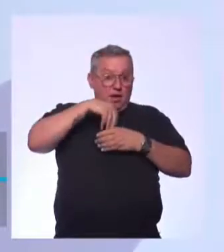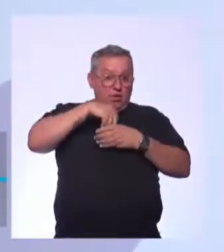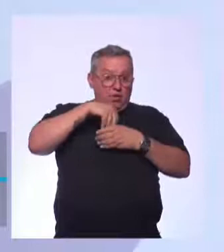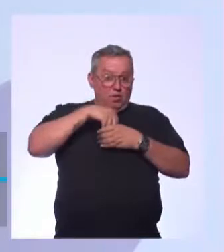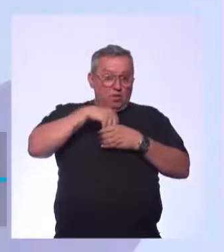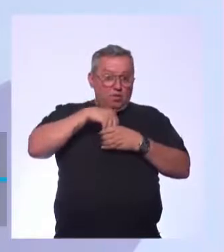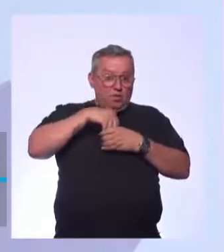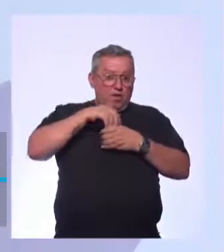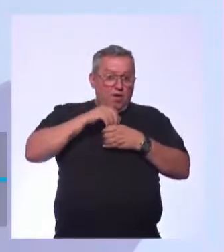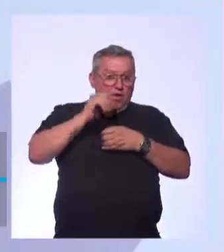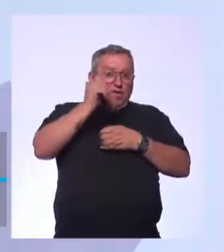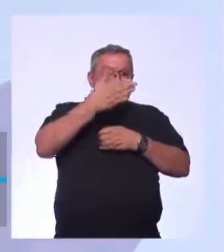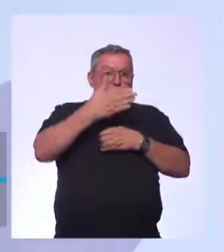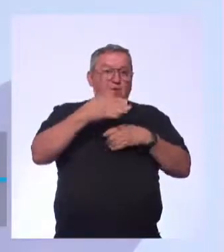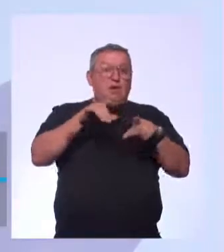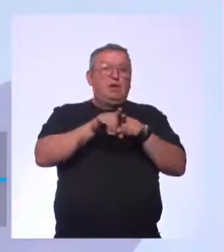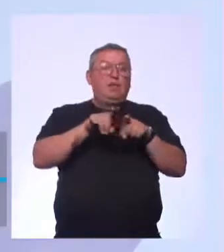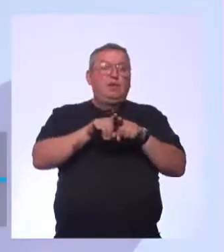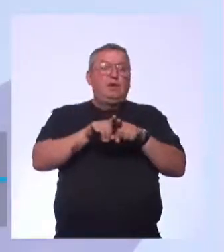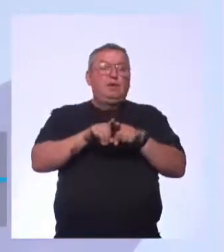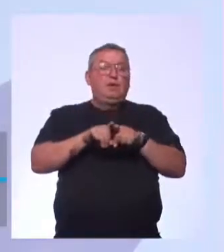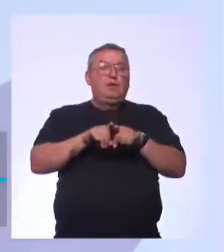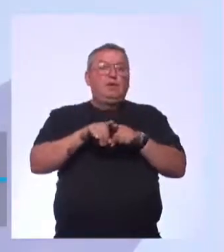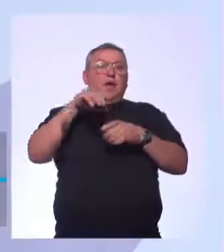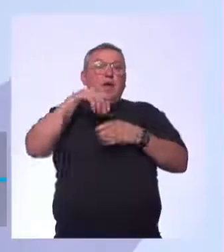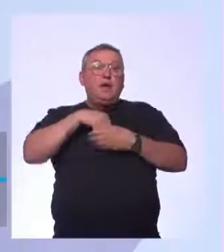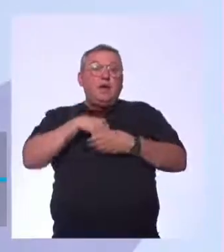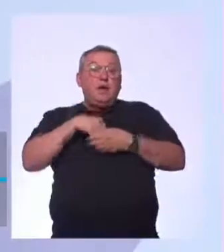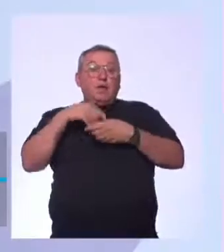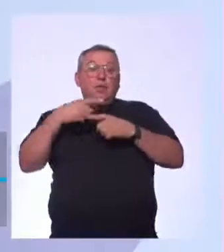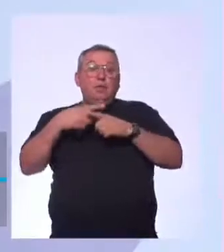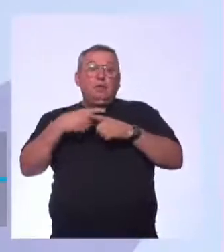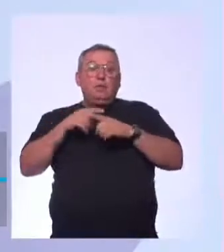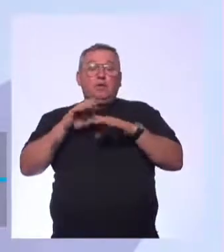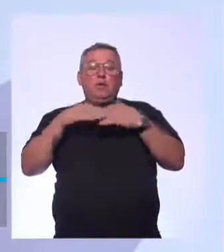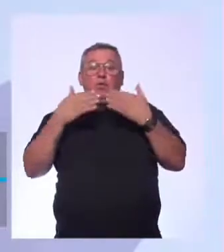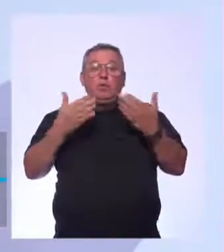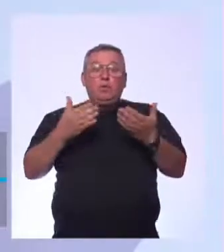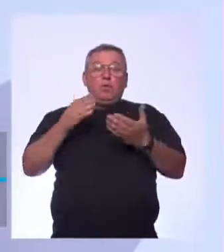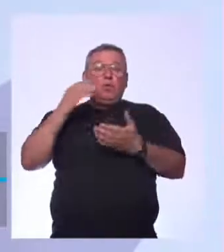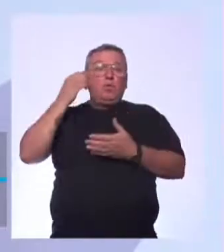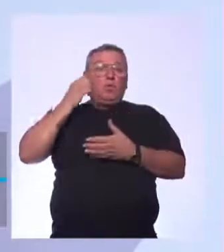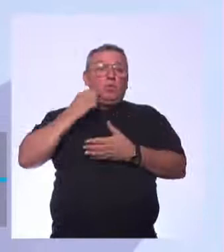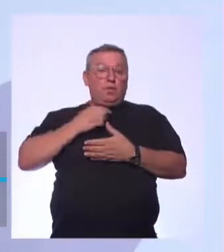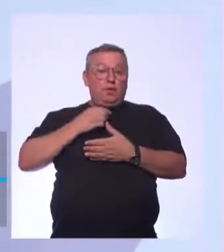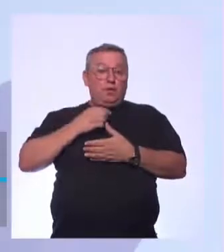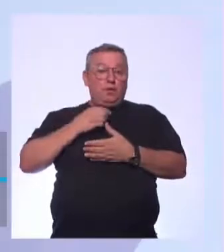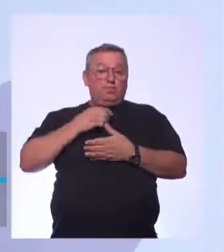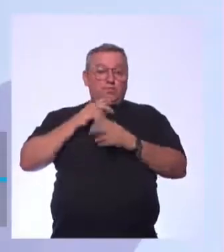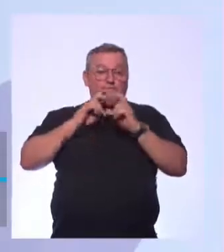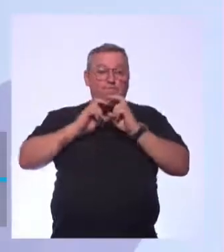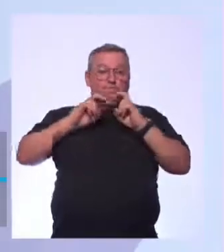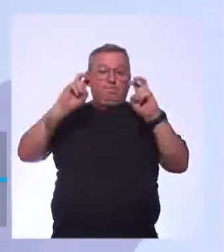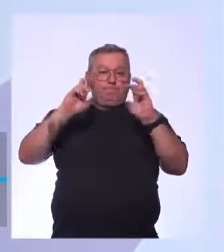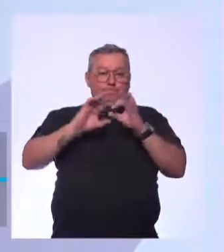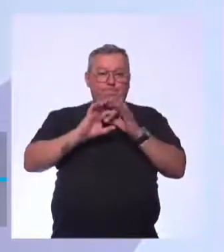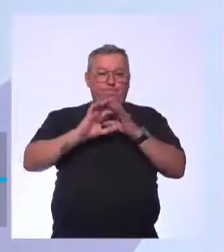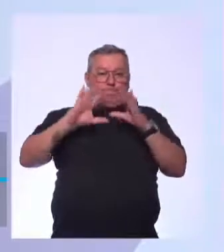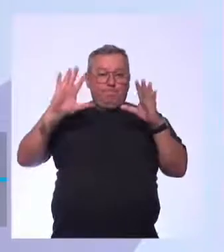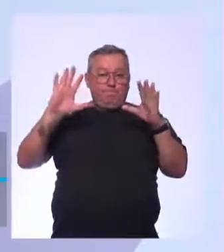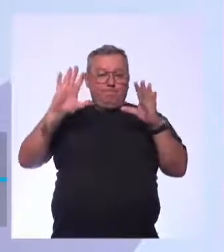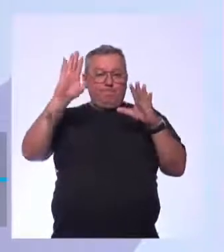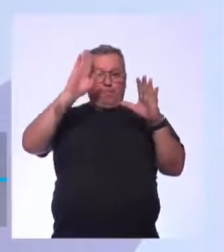e externo. Interno por quê? Porque aqui no Brasil, quando Dom Pedro I ele proclama a